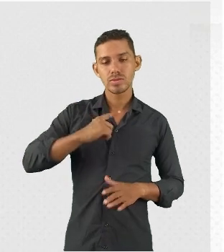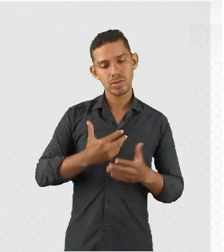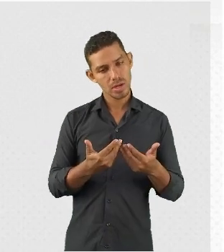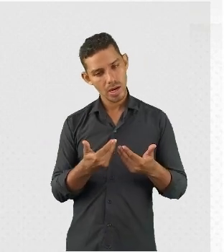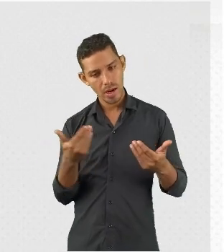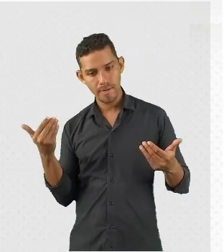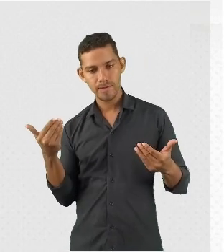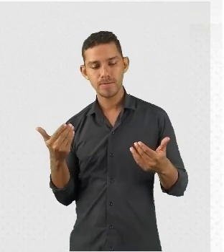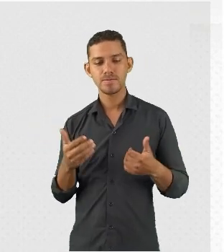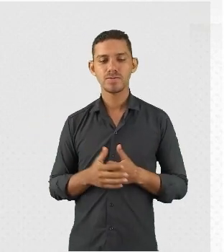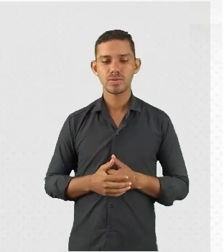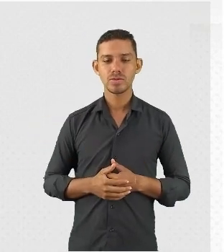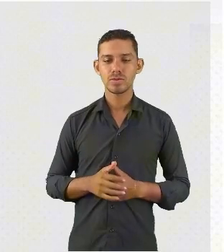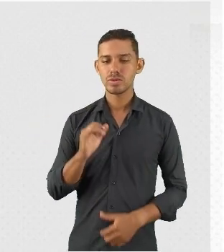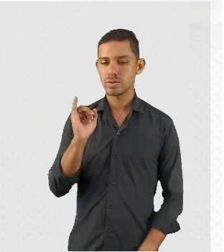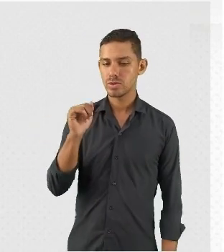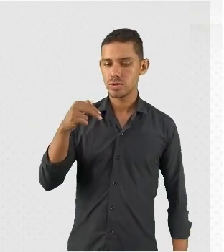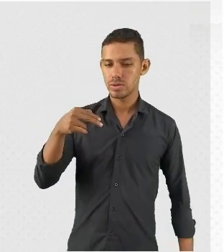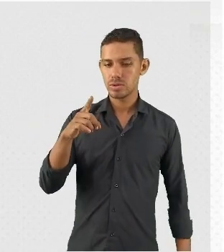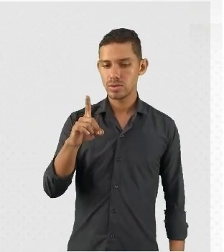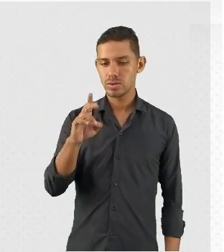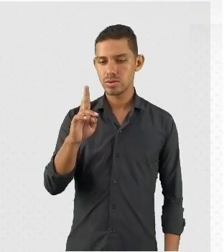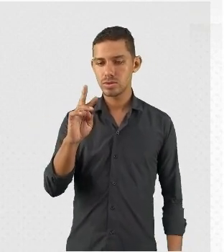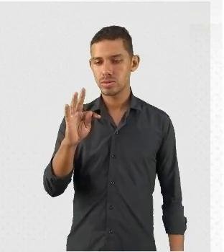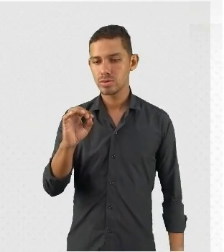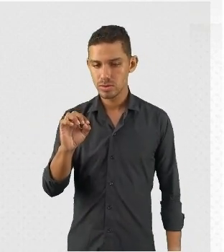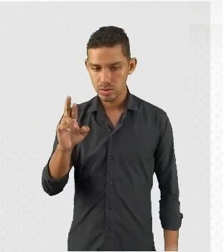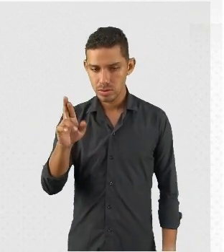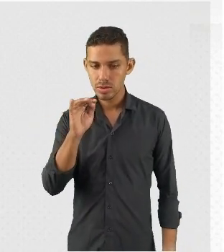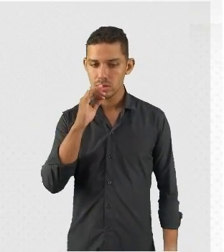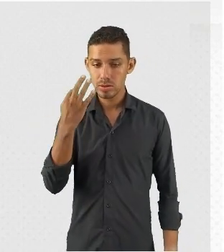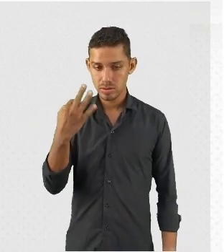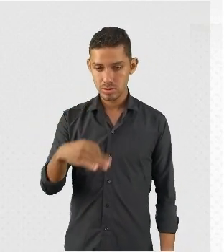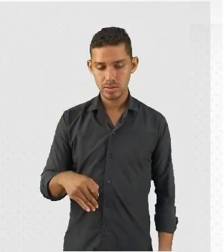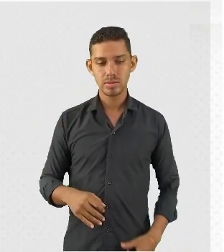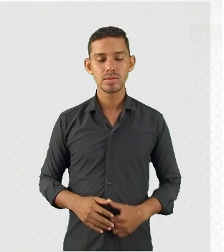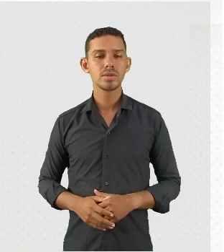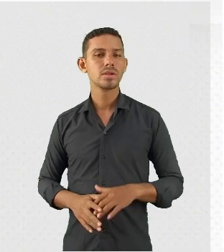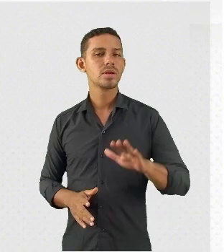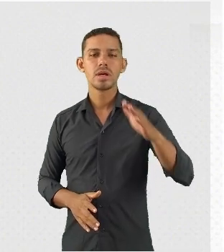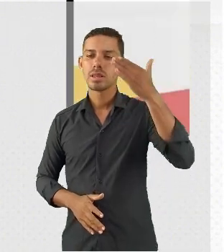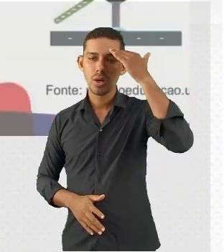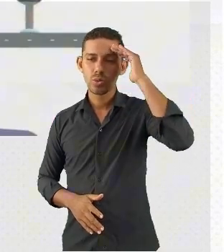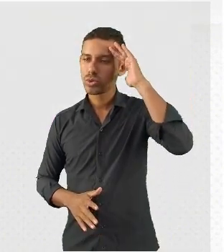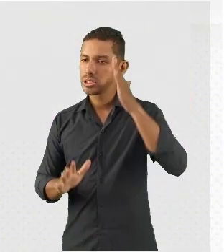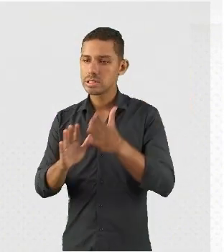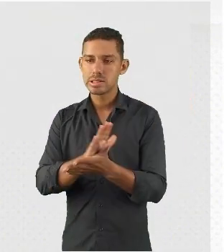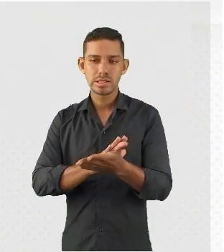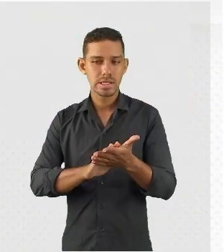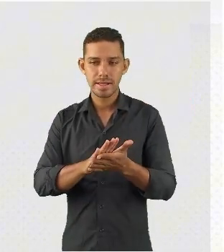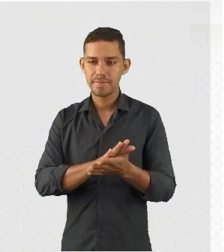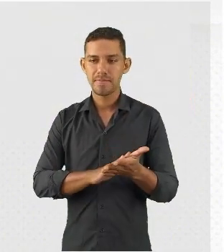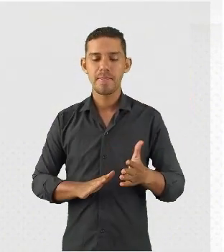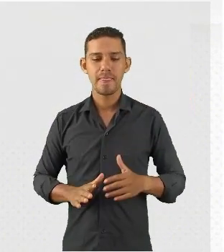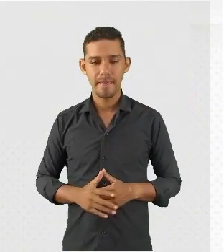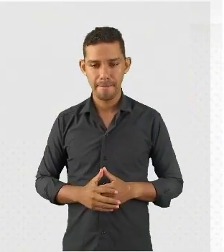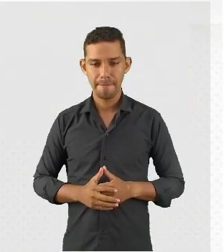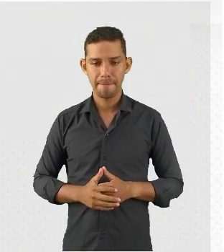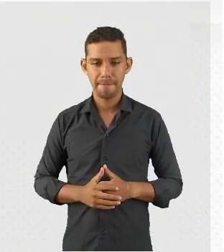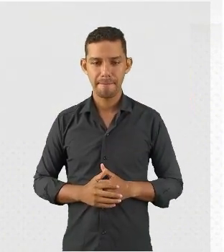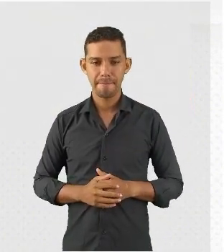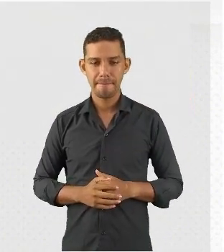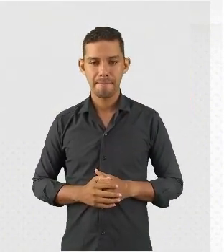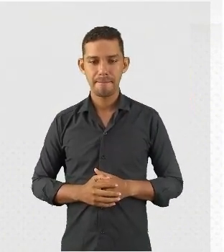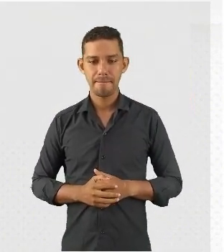do induzido. Beleza, aí vocês vão dizer assim, não entendi nada. Então, vamos para a figura aqui, ó. Veja que é uma figura